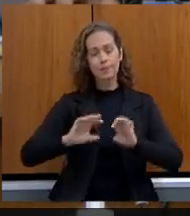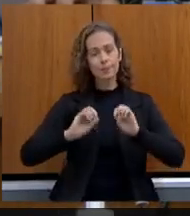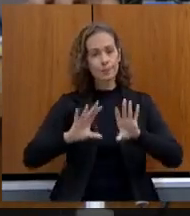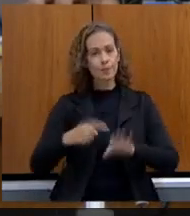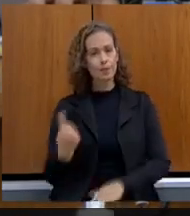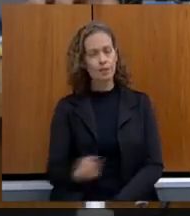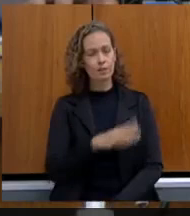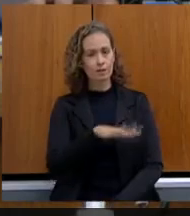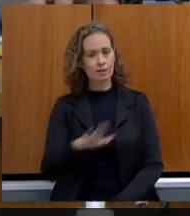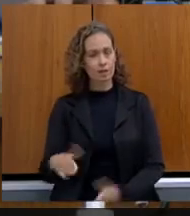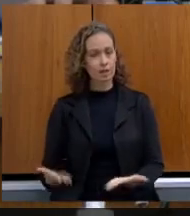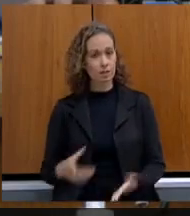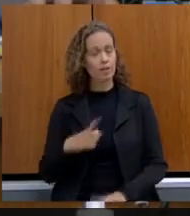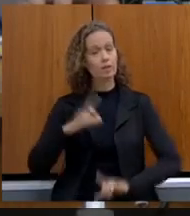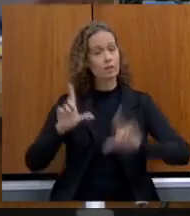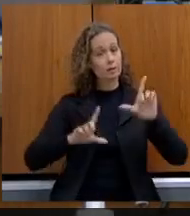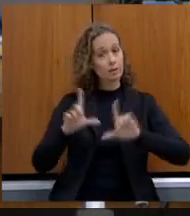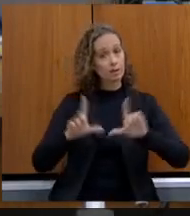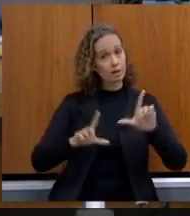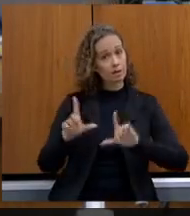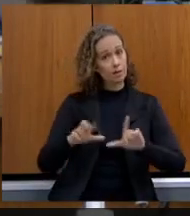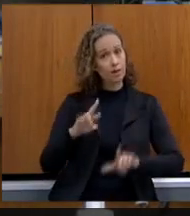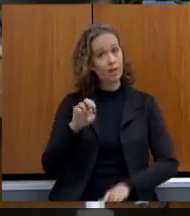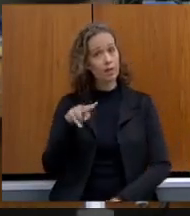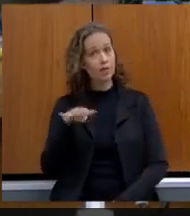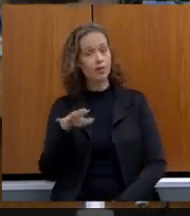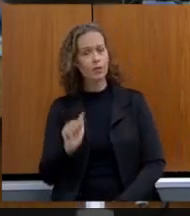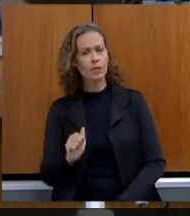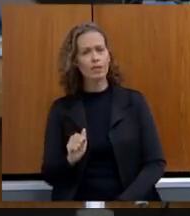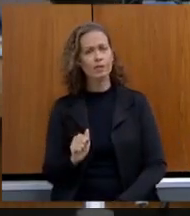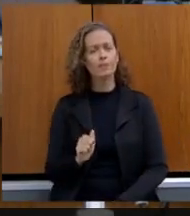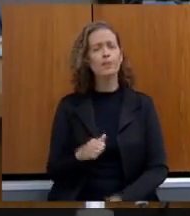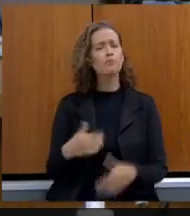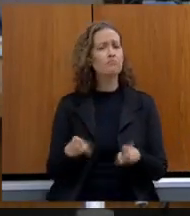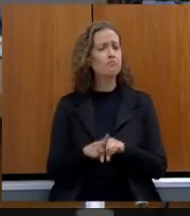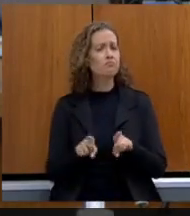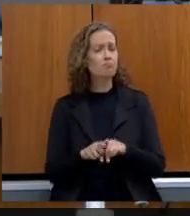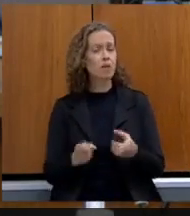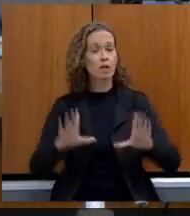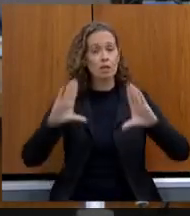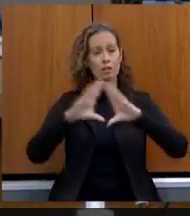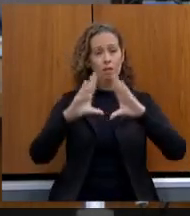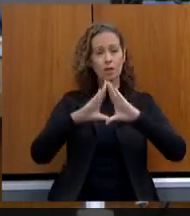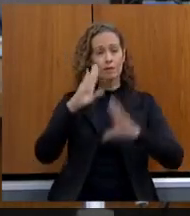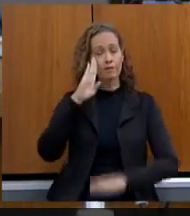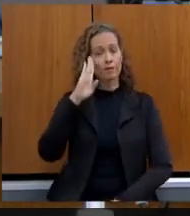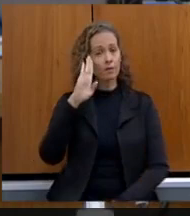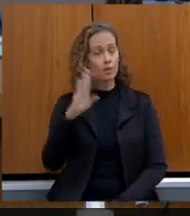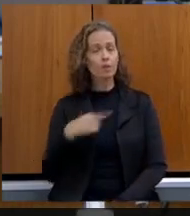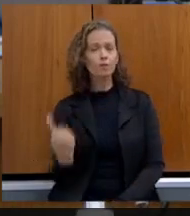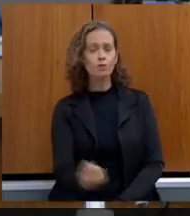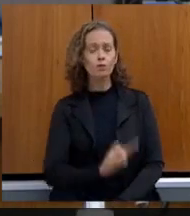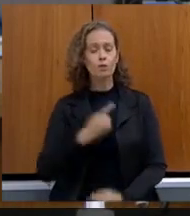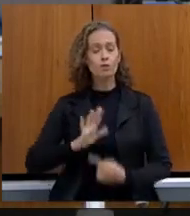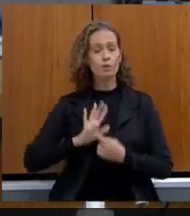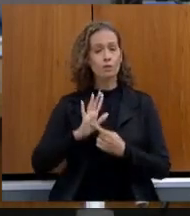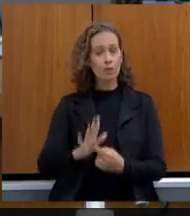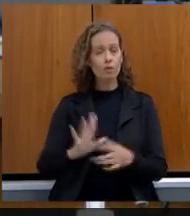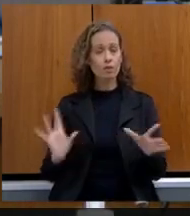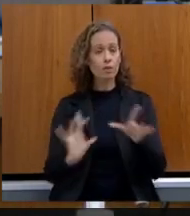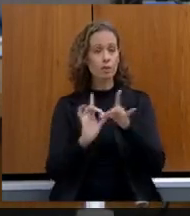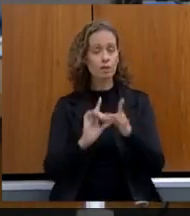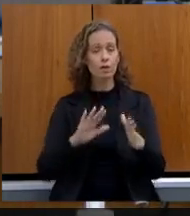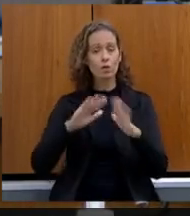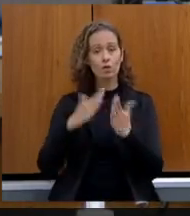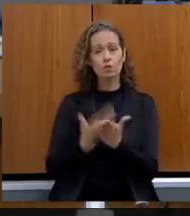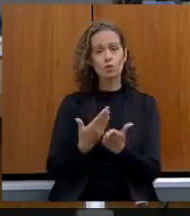da TV Rede Minas que veio com o apoio depois da TV Assembleia fundamental a gente tá falando do Conexão escola